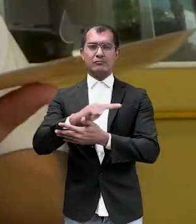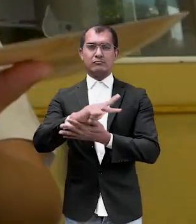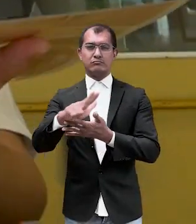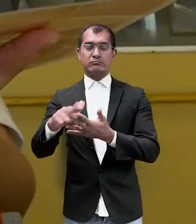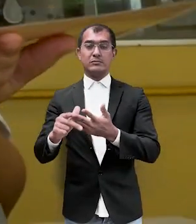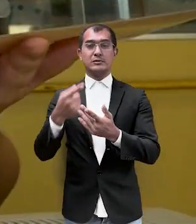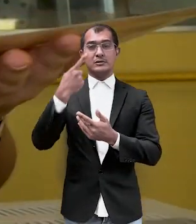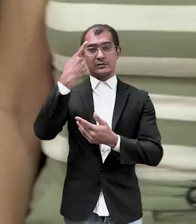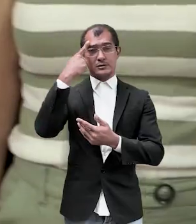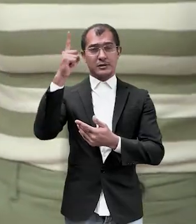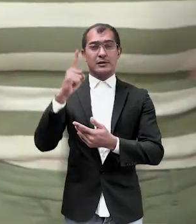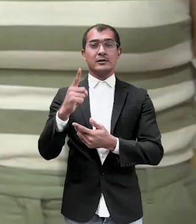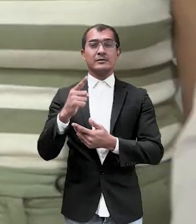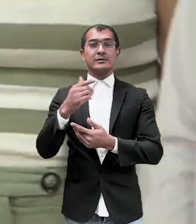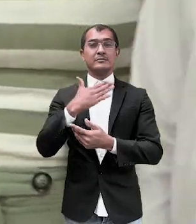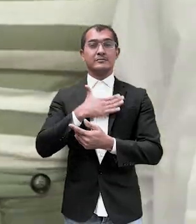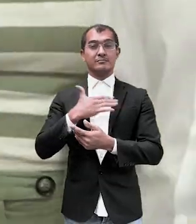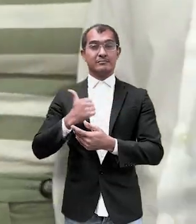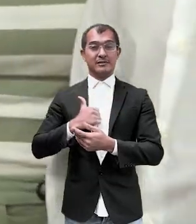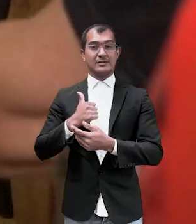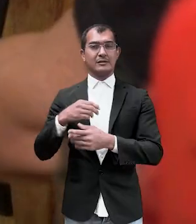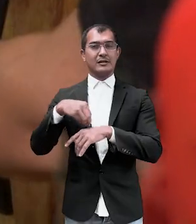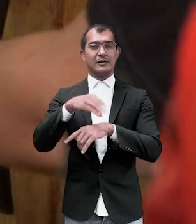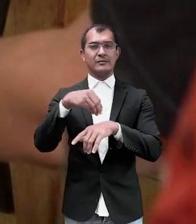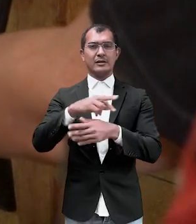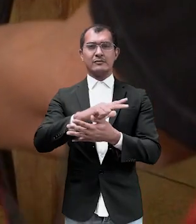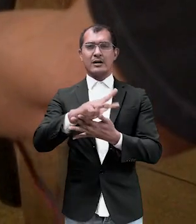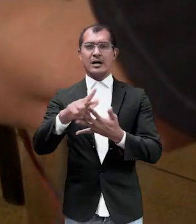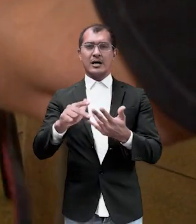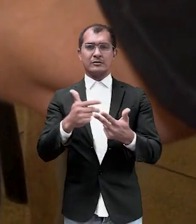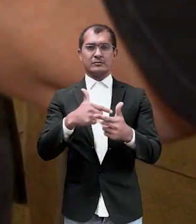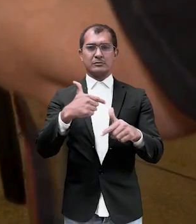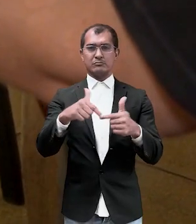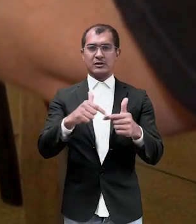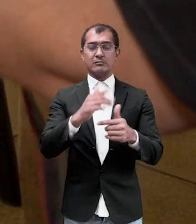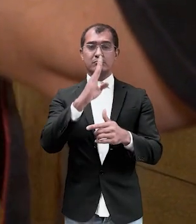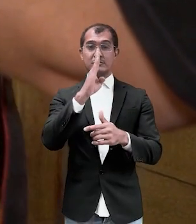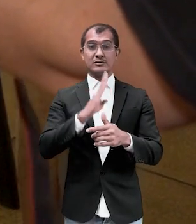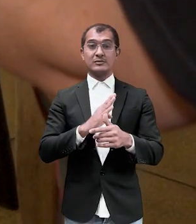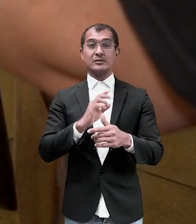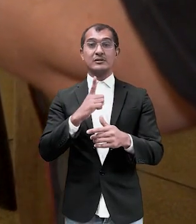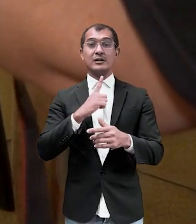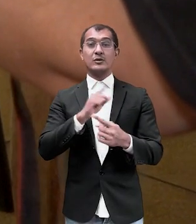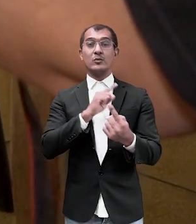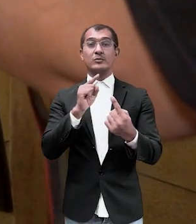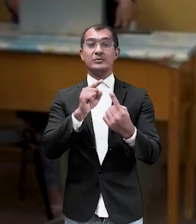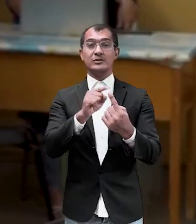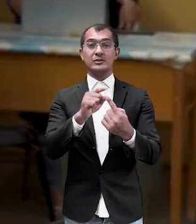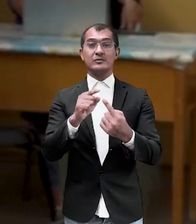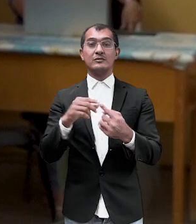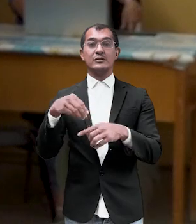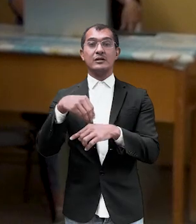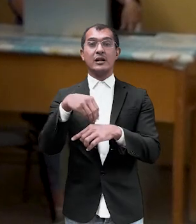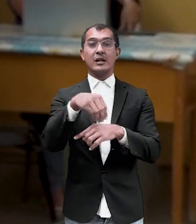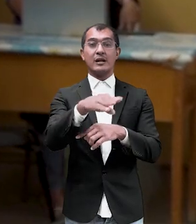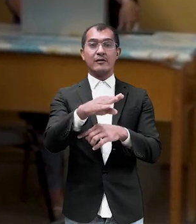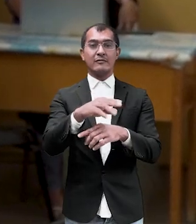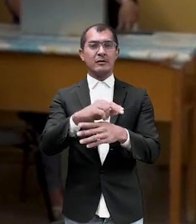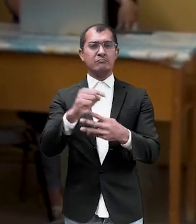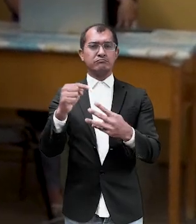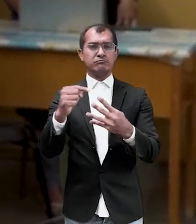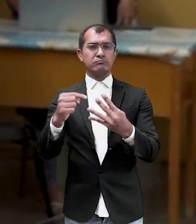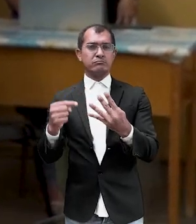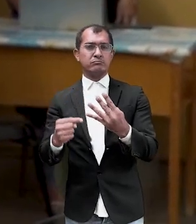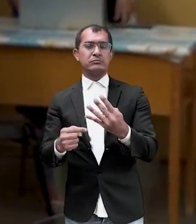mutirão cidadania idealizado por ela levando diversos serviços gratuitos à população tem esse objetivo de